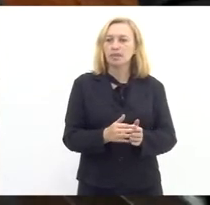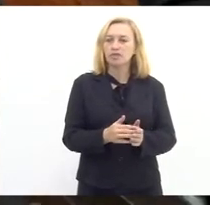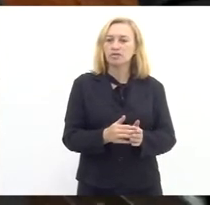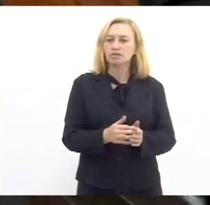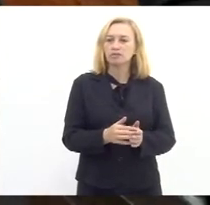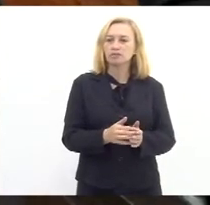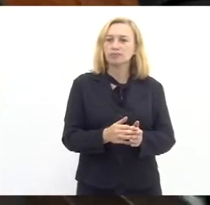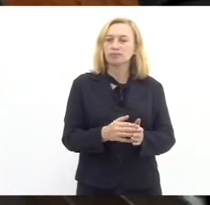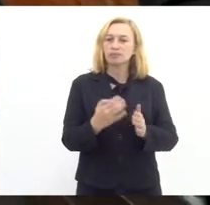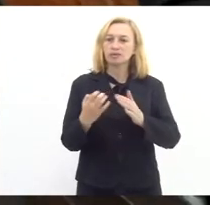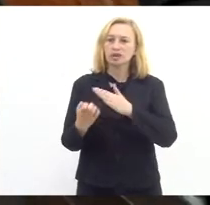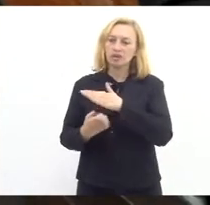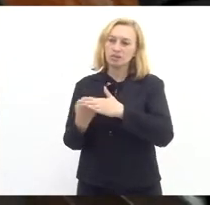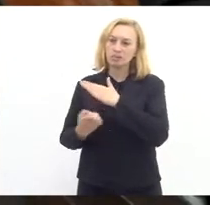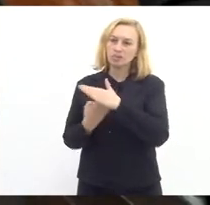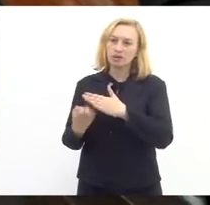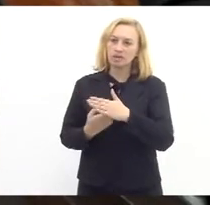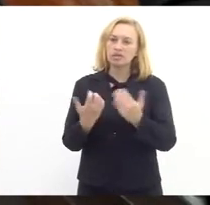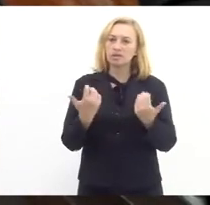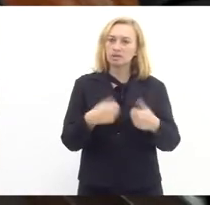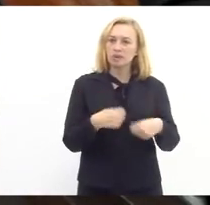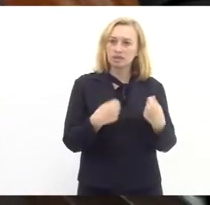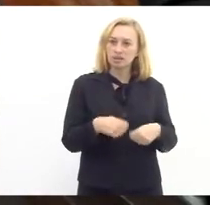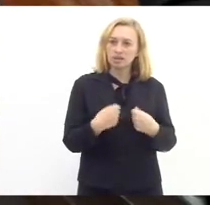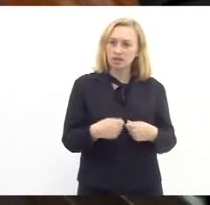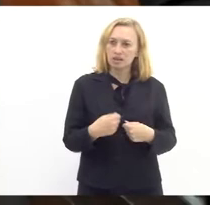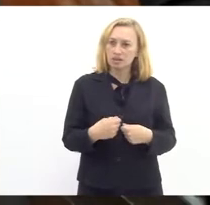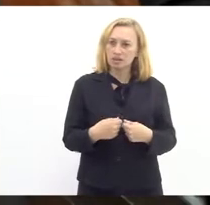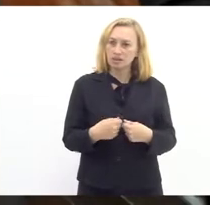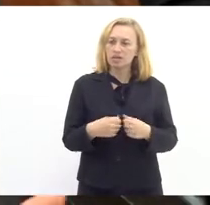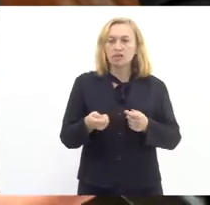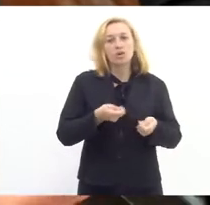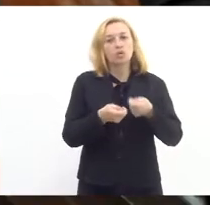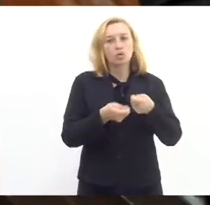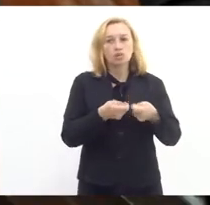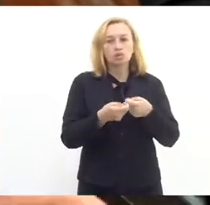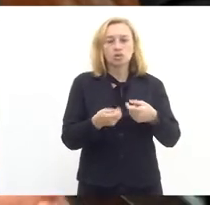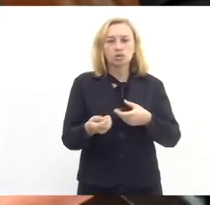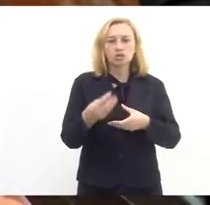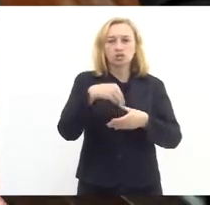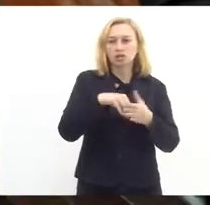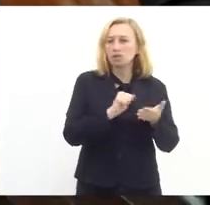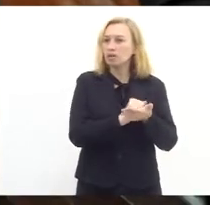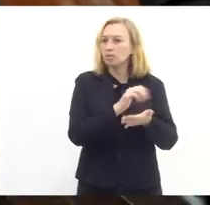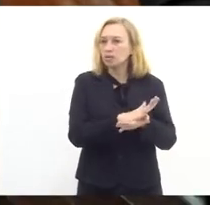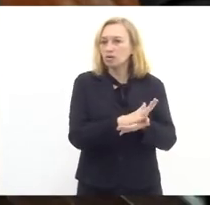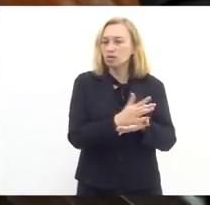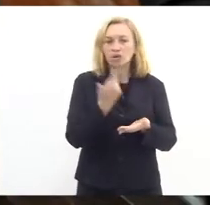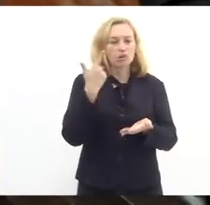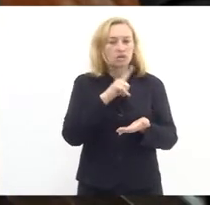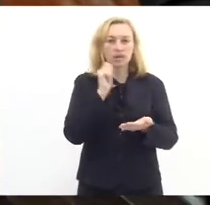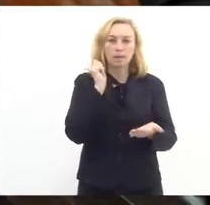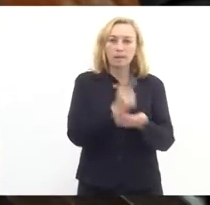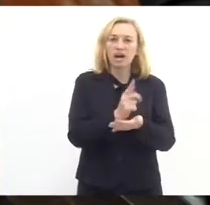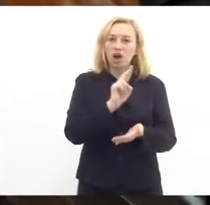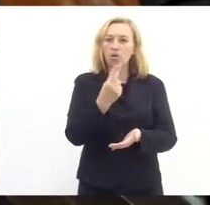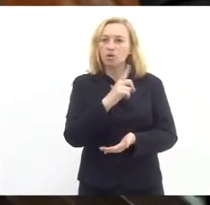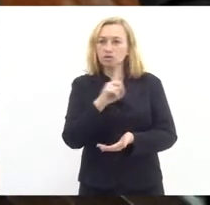concessionária que deve fazer o controle dela das multas, que ela consegue pagar ou não,